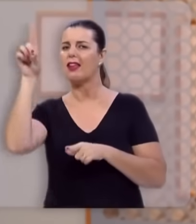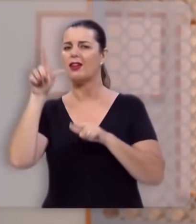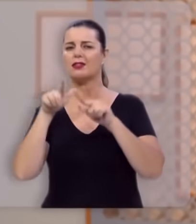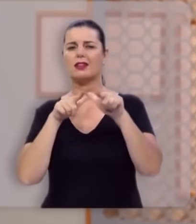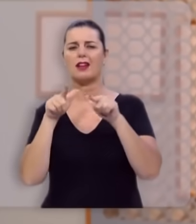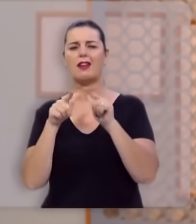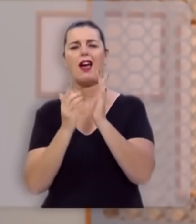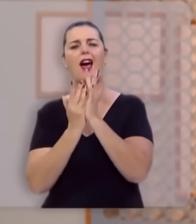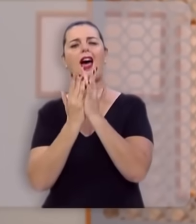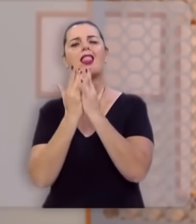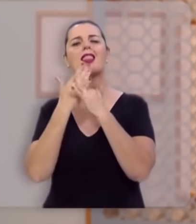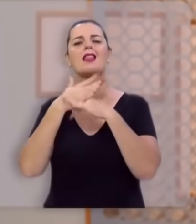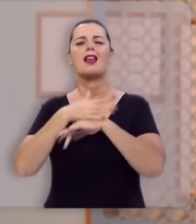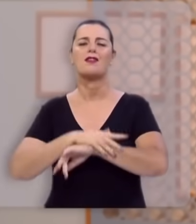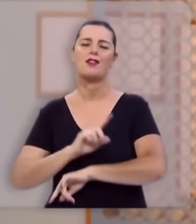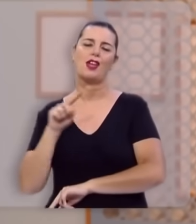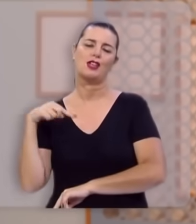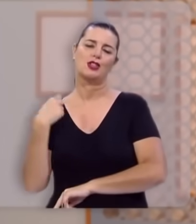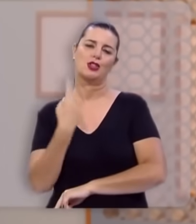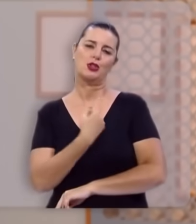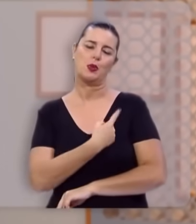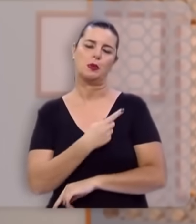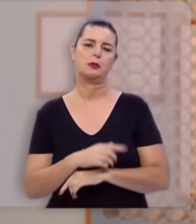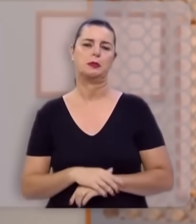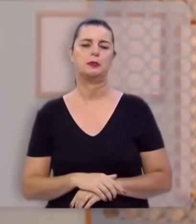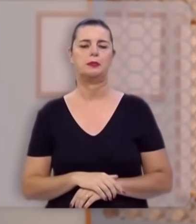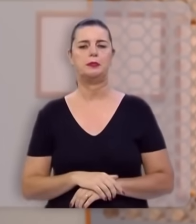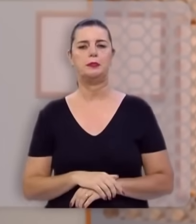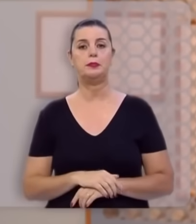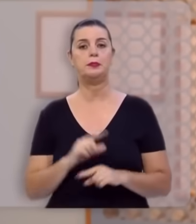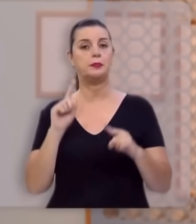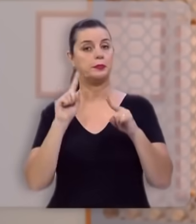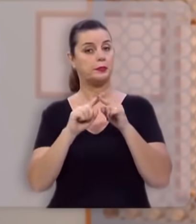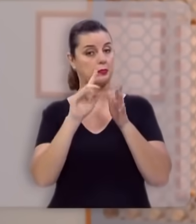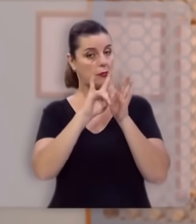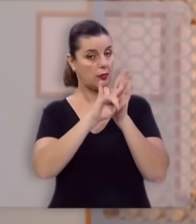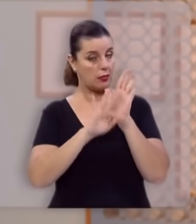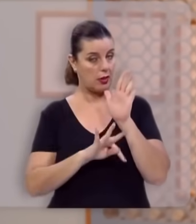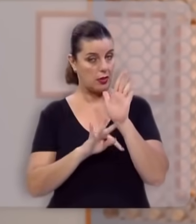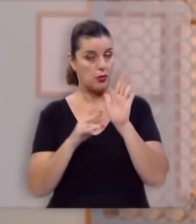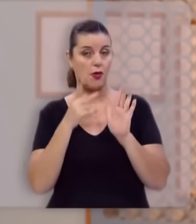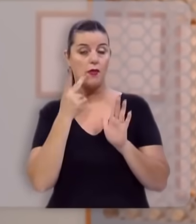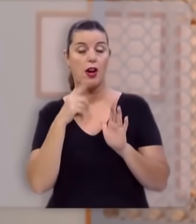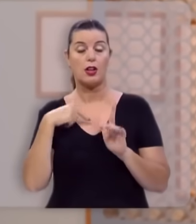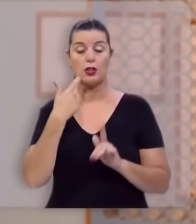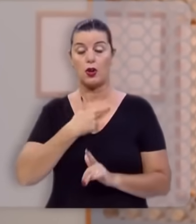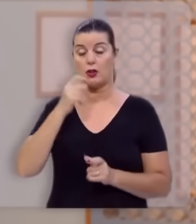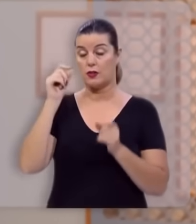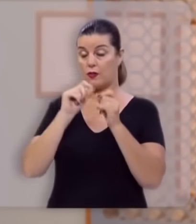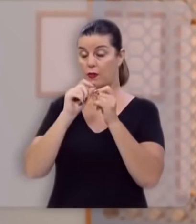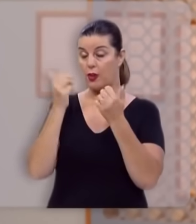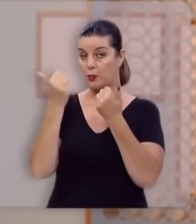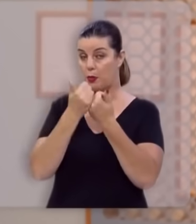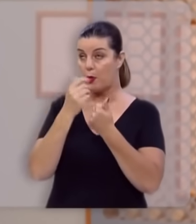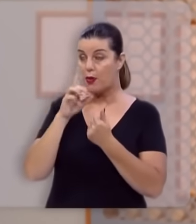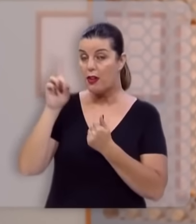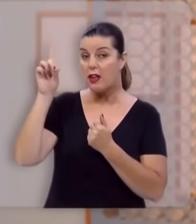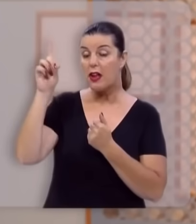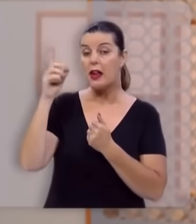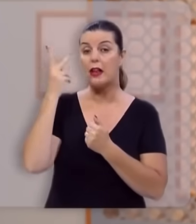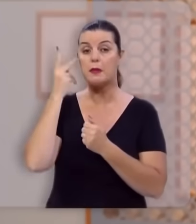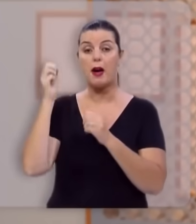através de nós. Porque o texto nos diz que nós somos feitura dele, criados em Cristo Jesus,